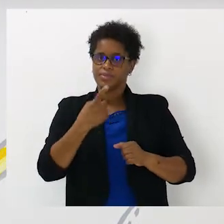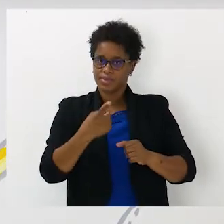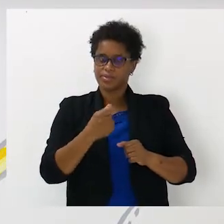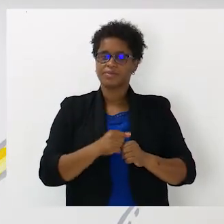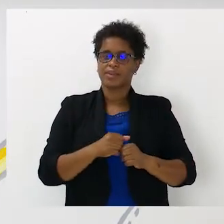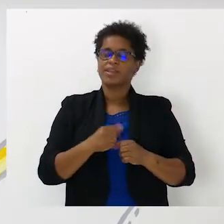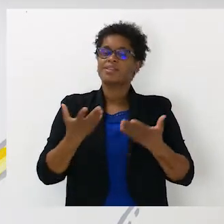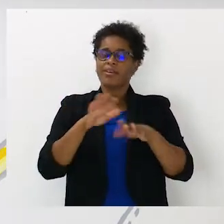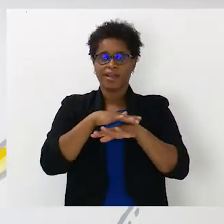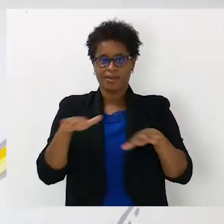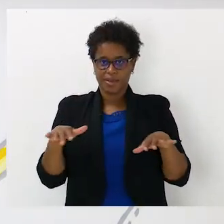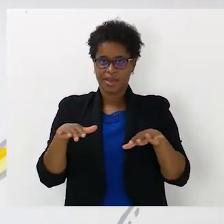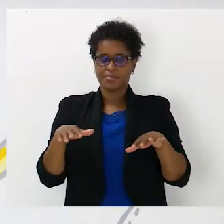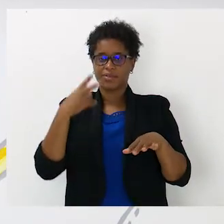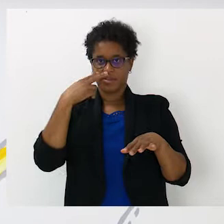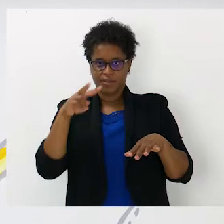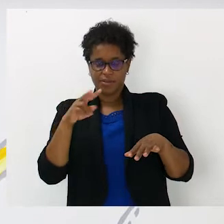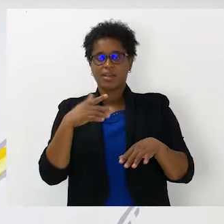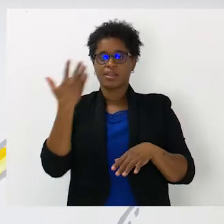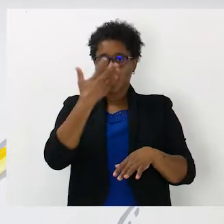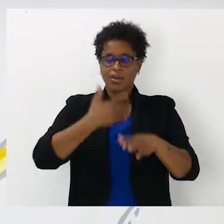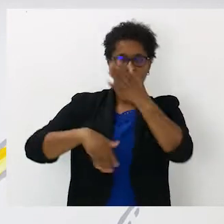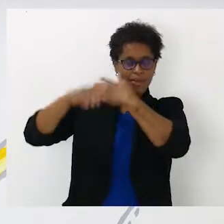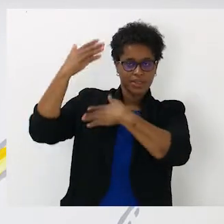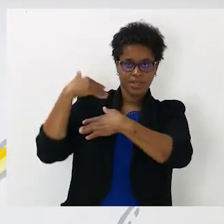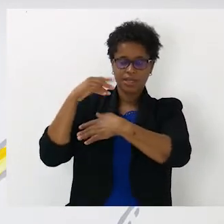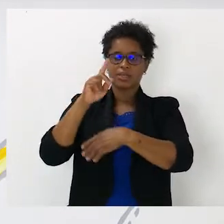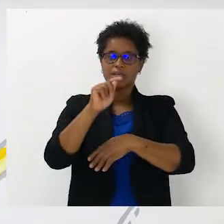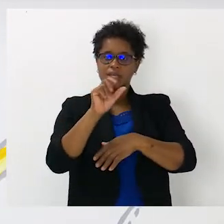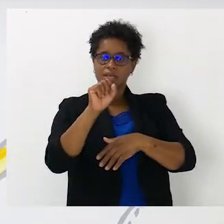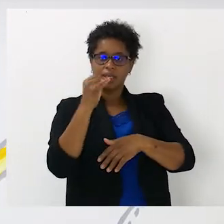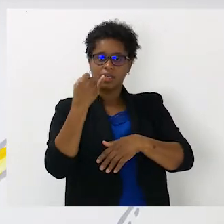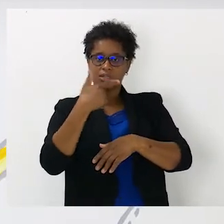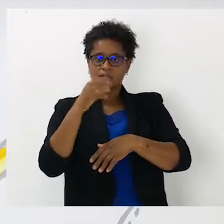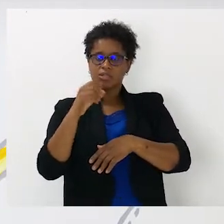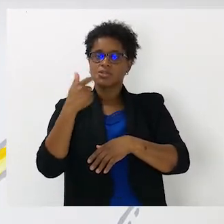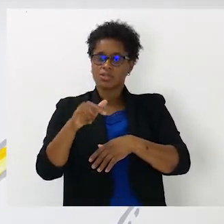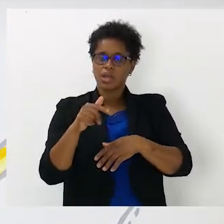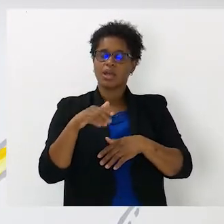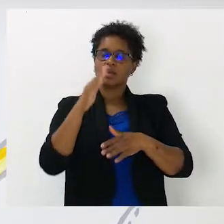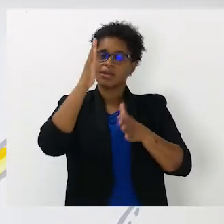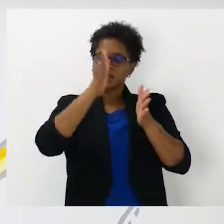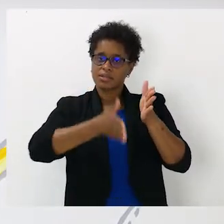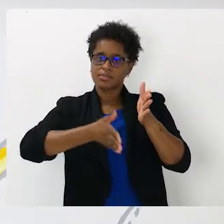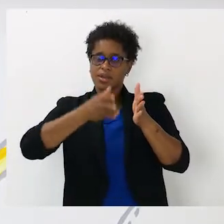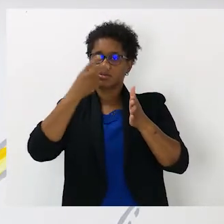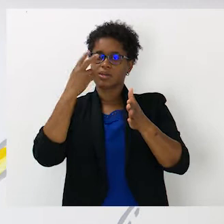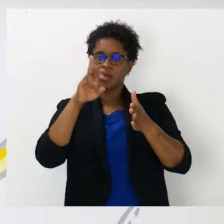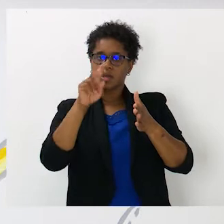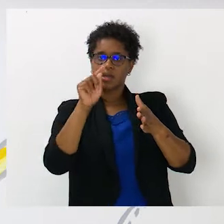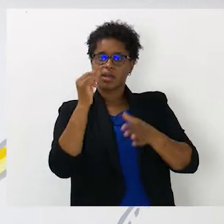Acabamos de assistir na aula passada que o Egito encontrava-se dividido em